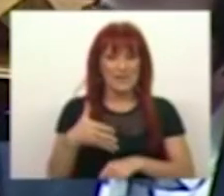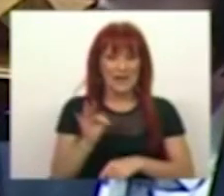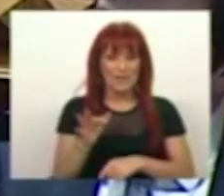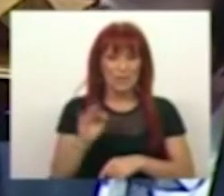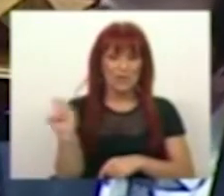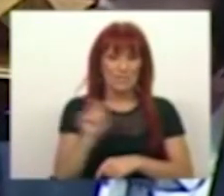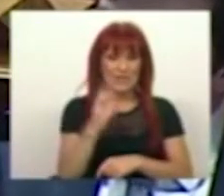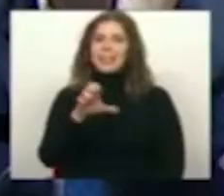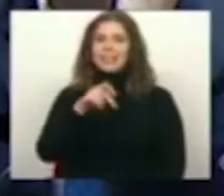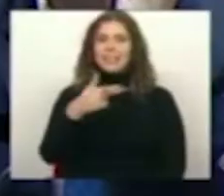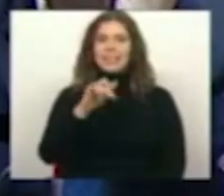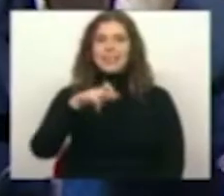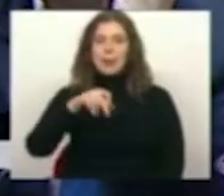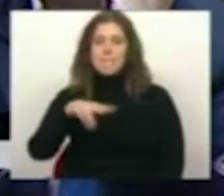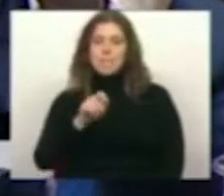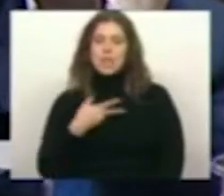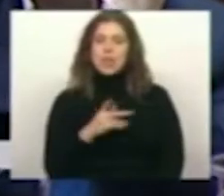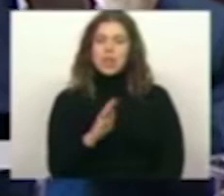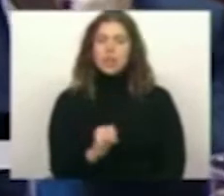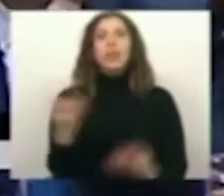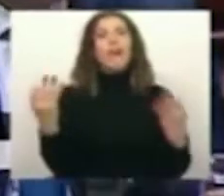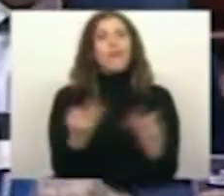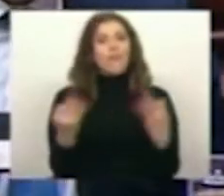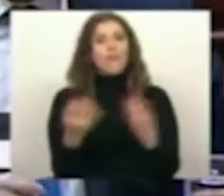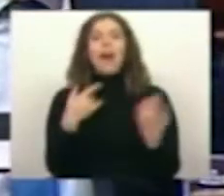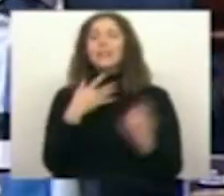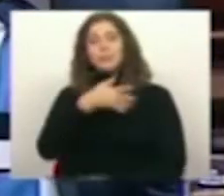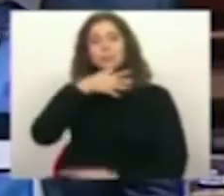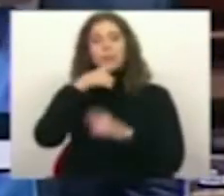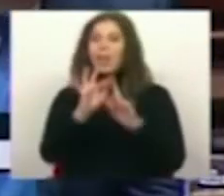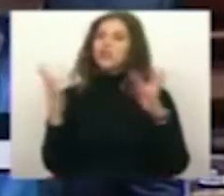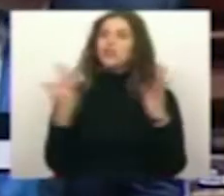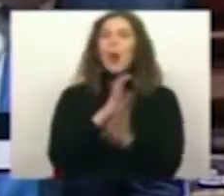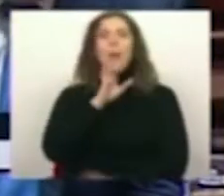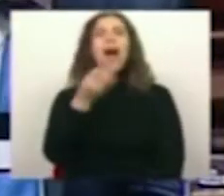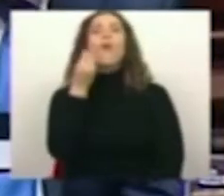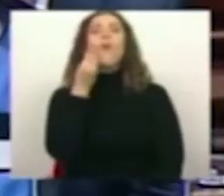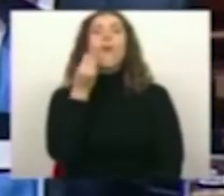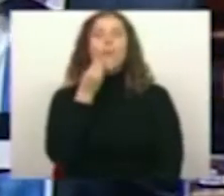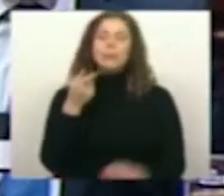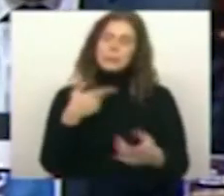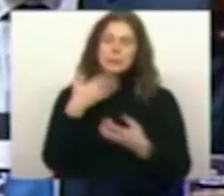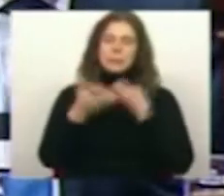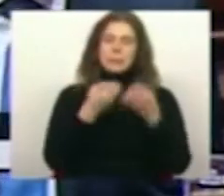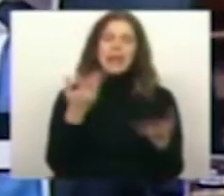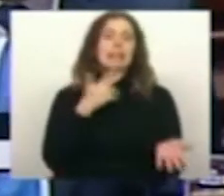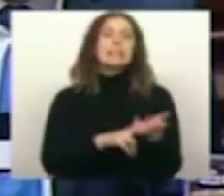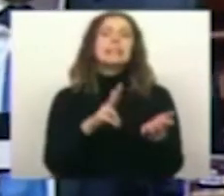14º trimestre consecutivo. De facto, é essa descrição geral do país que